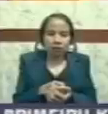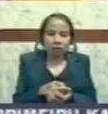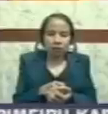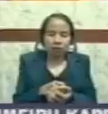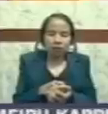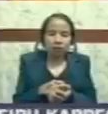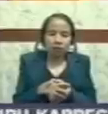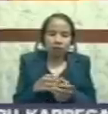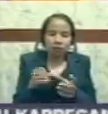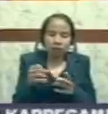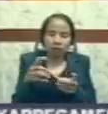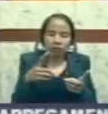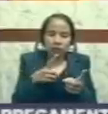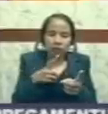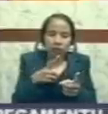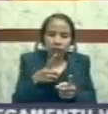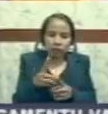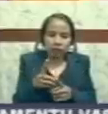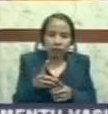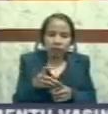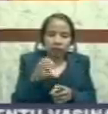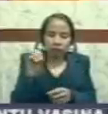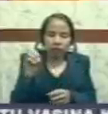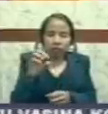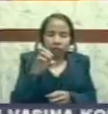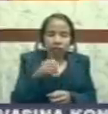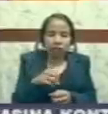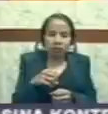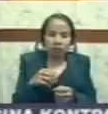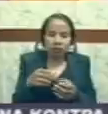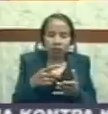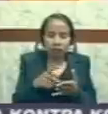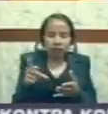757.000. Impostos diretos, zero. Impostos indiretos, zero. Taxas,